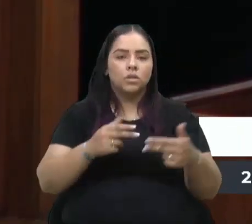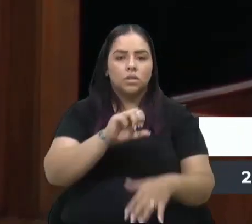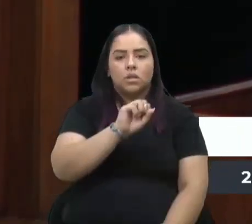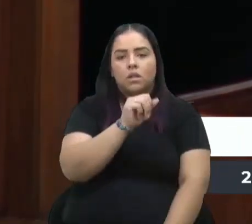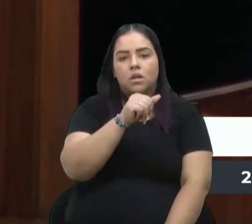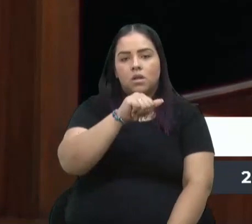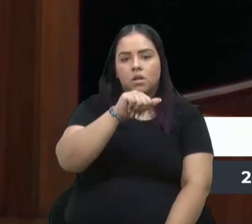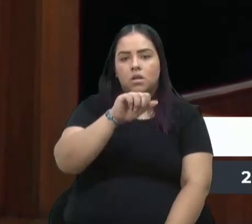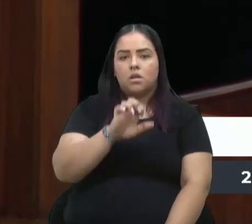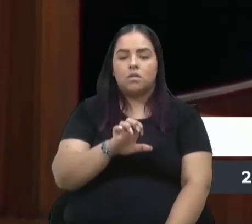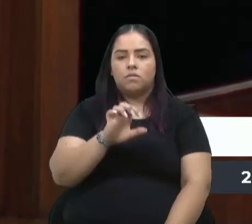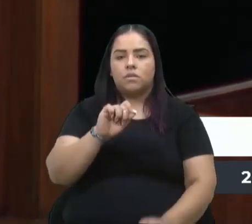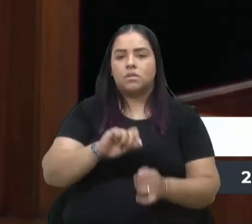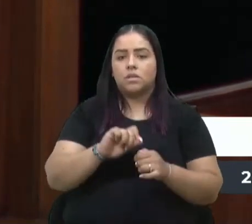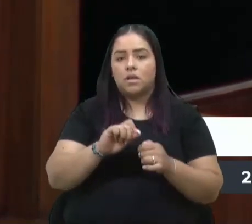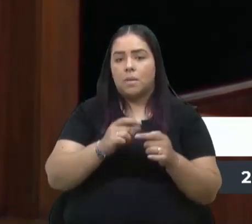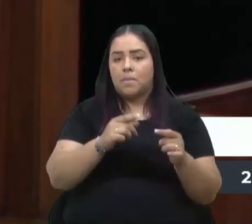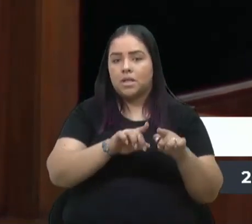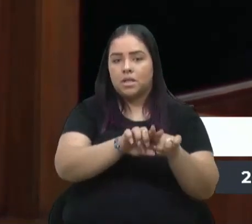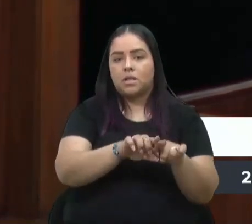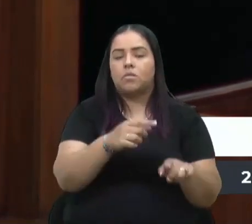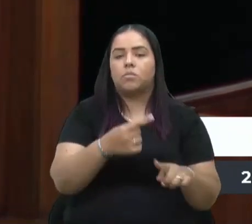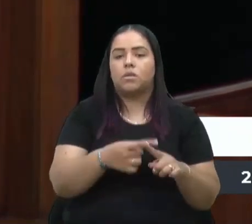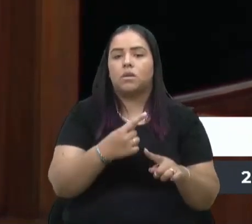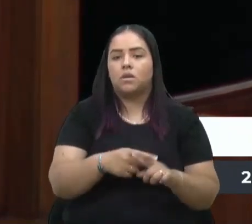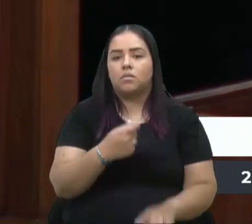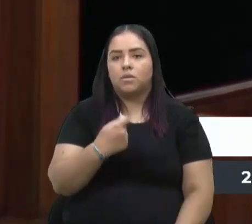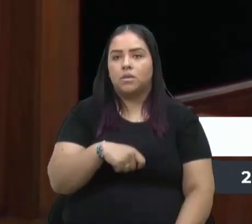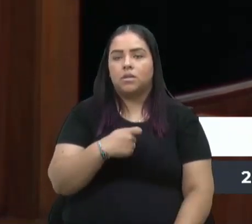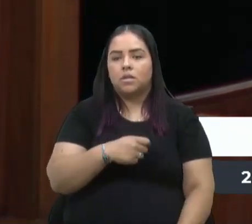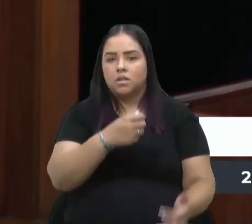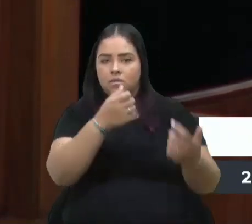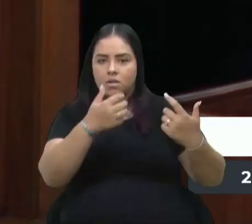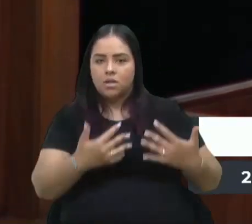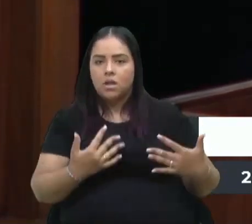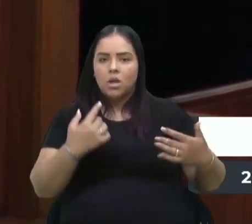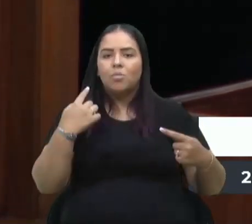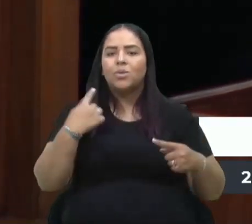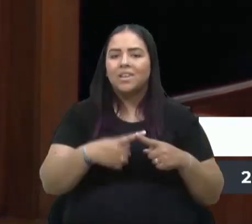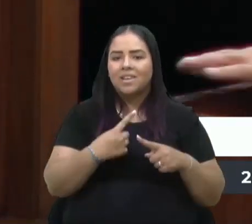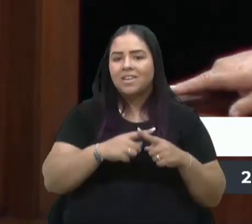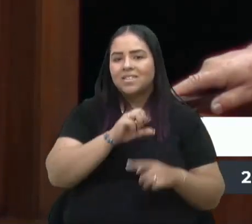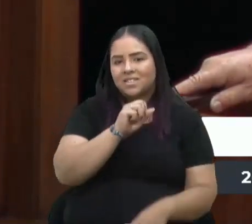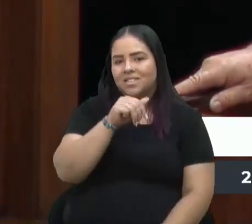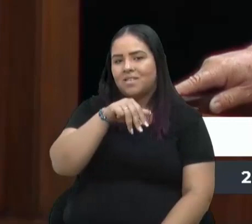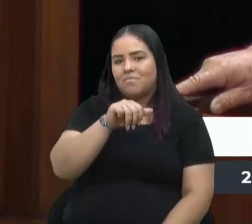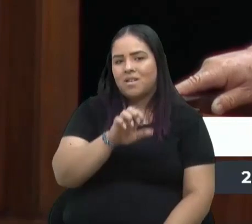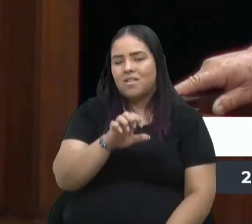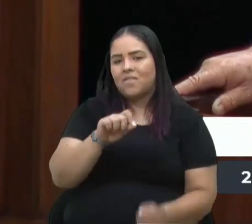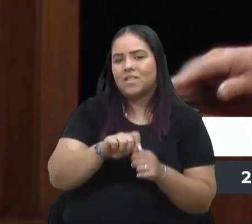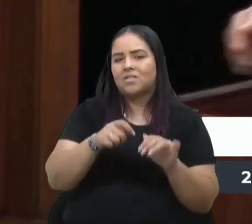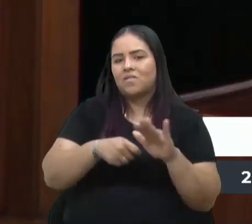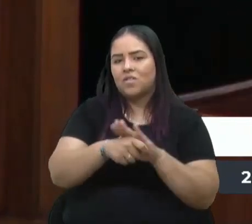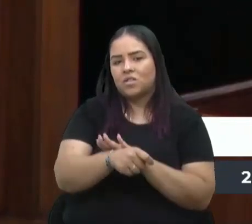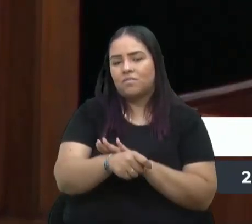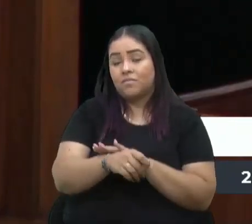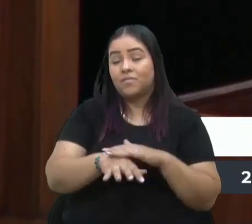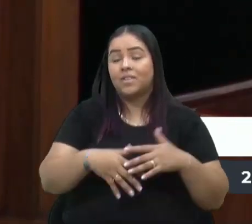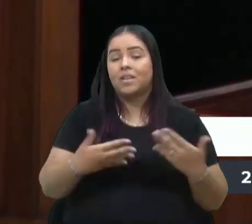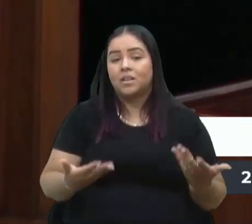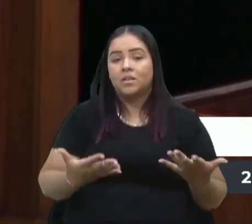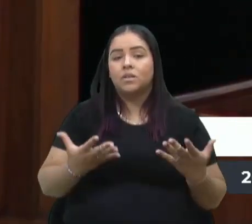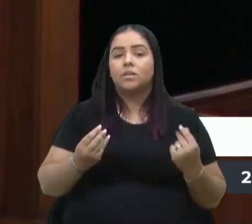faz parcerias, porque tem que argumentar do porquê que o SAMAI está fazendo esse investimento. Em